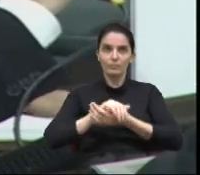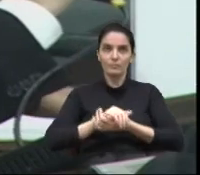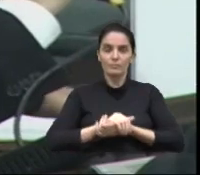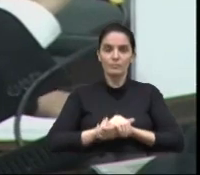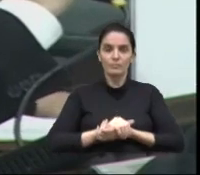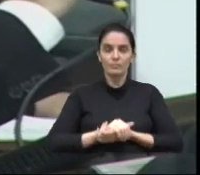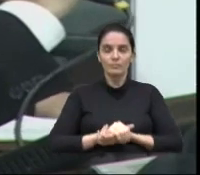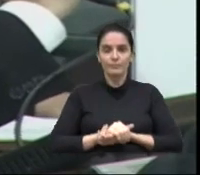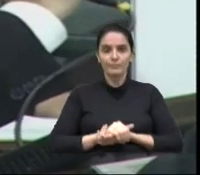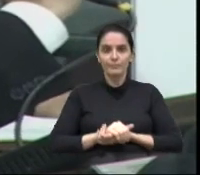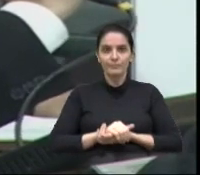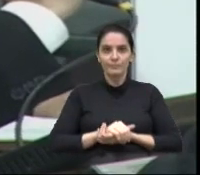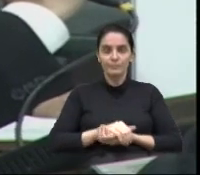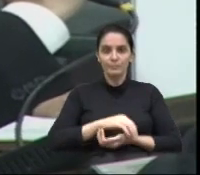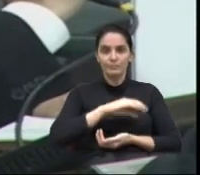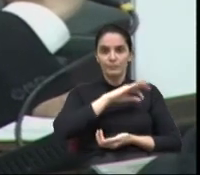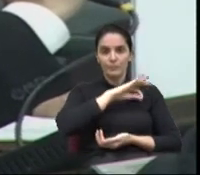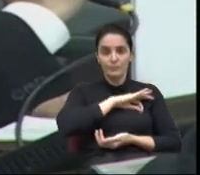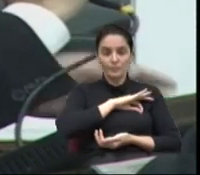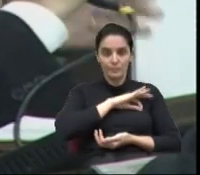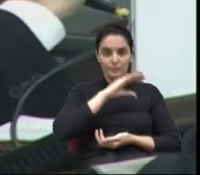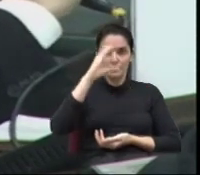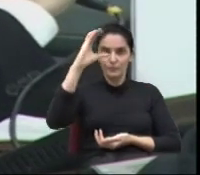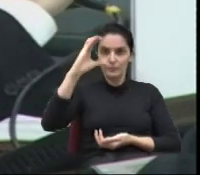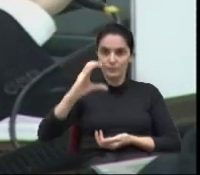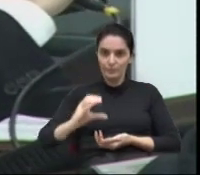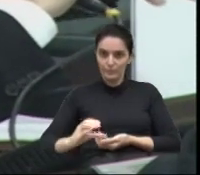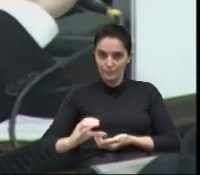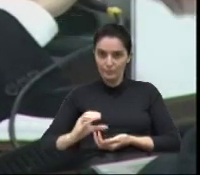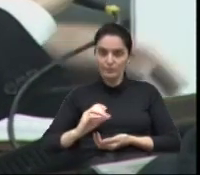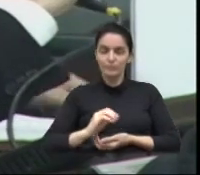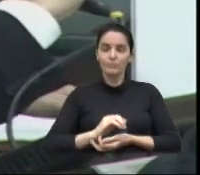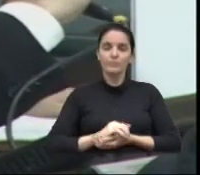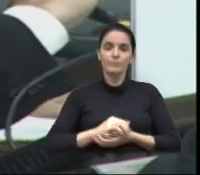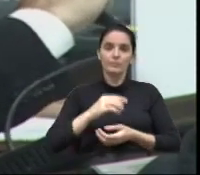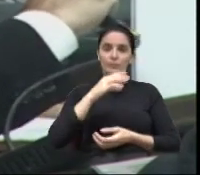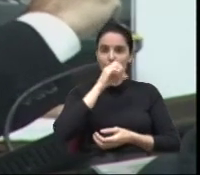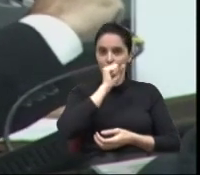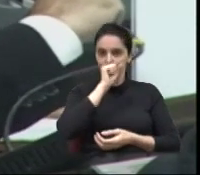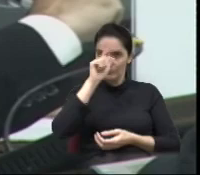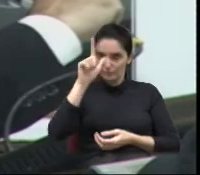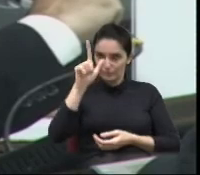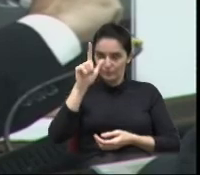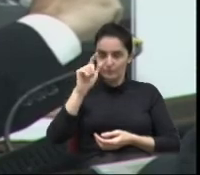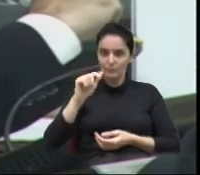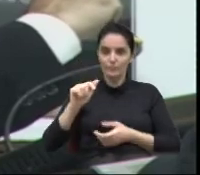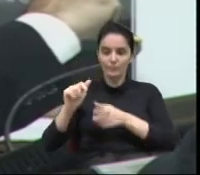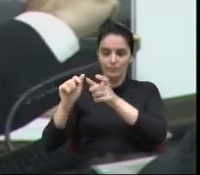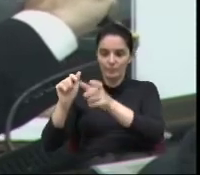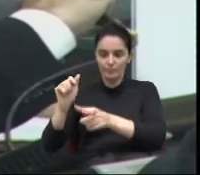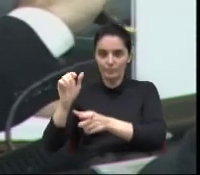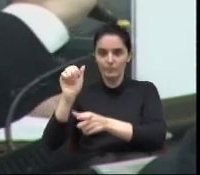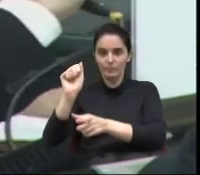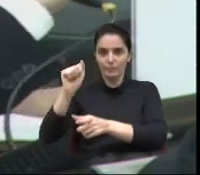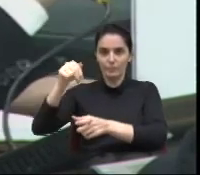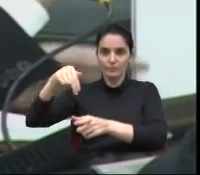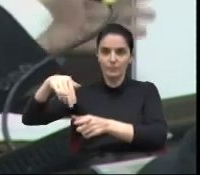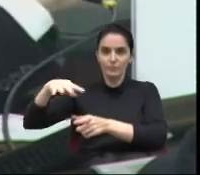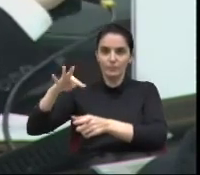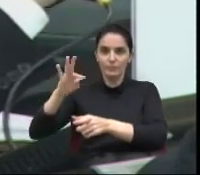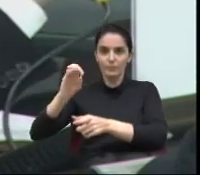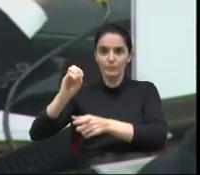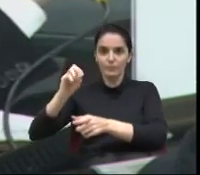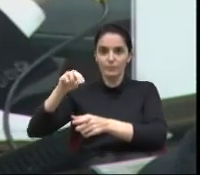Delegacia Polícia Civil de Limeira, através da pessoa do Dr. Antônio Tucumantel,